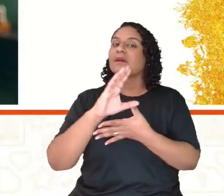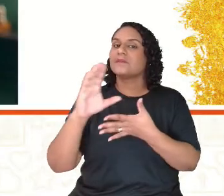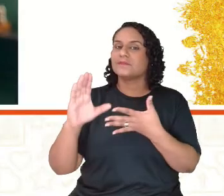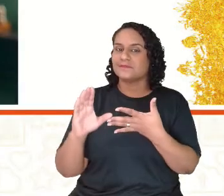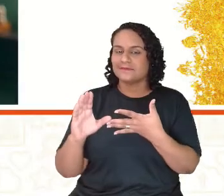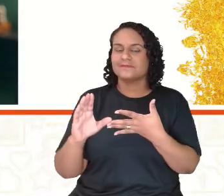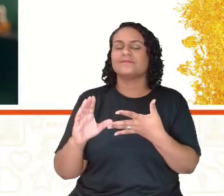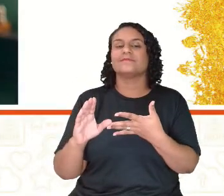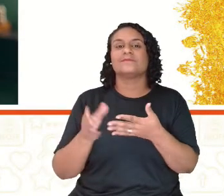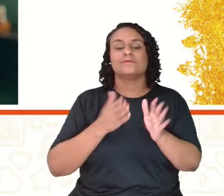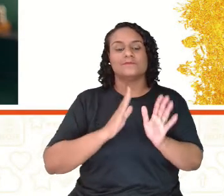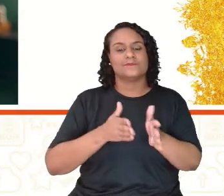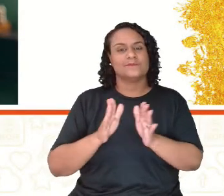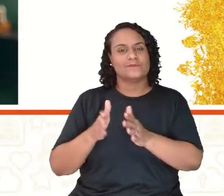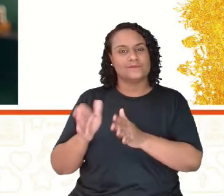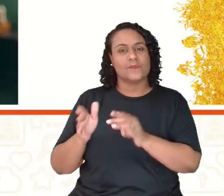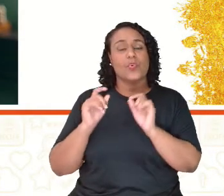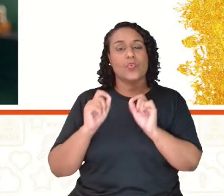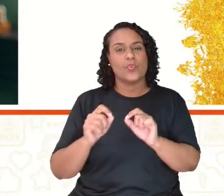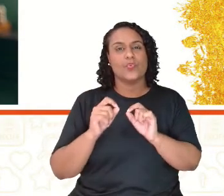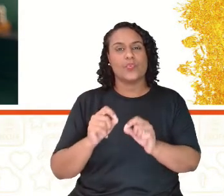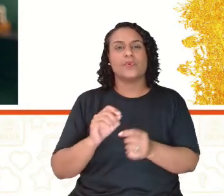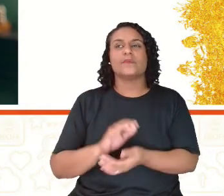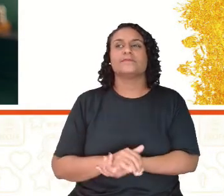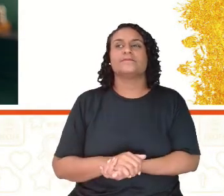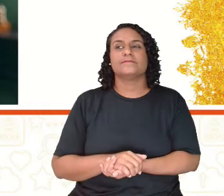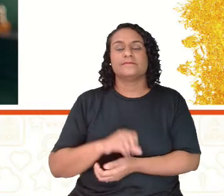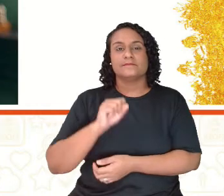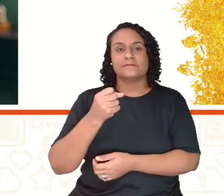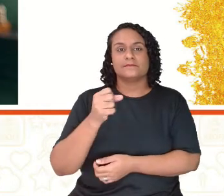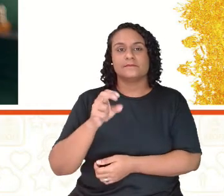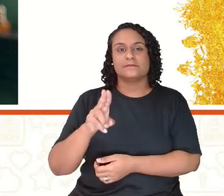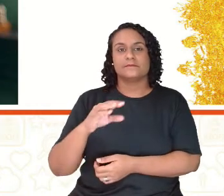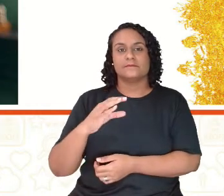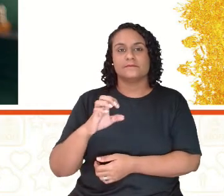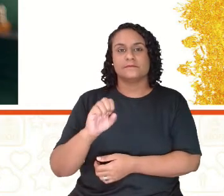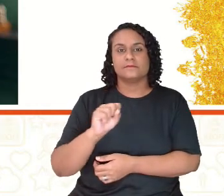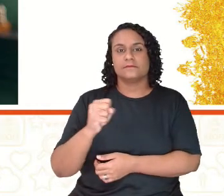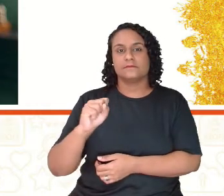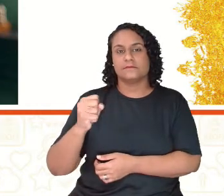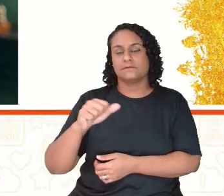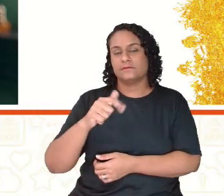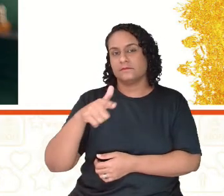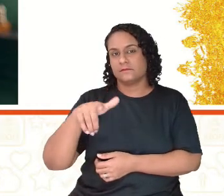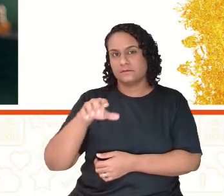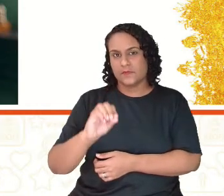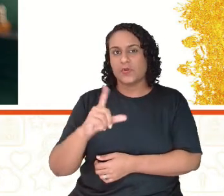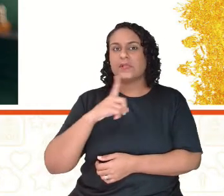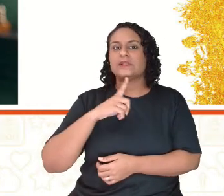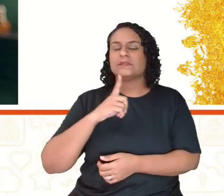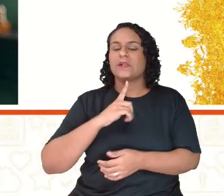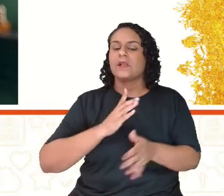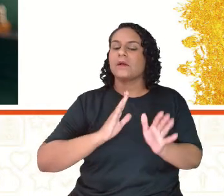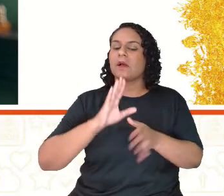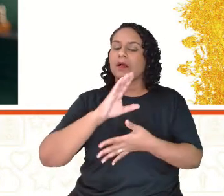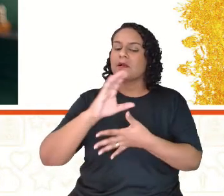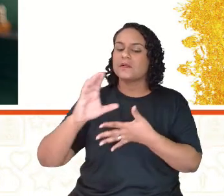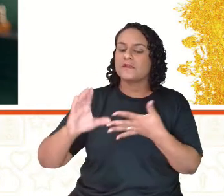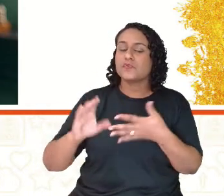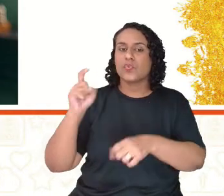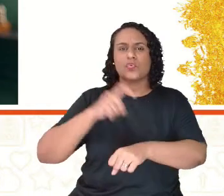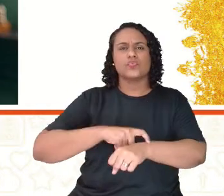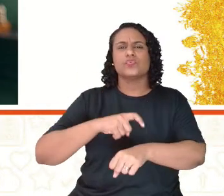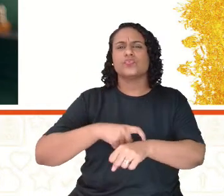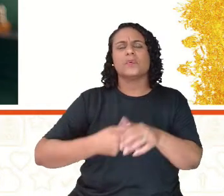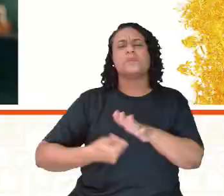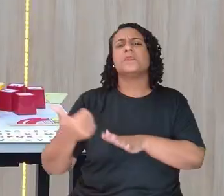classificação dessas etapas, que é a sucessão, que vem com a classificação cronológica, o que vem primeiro.